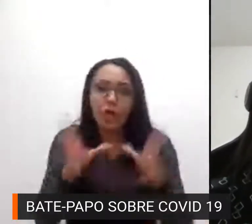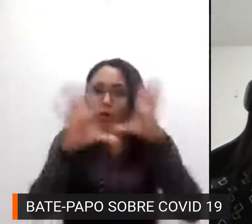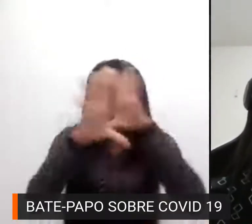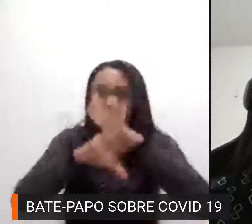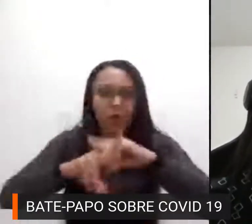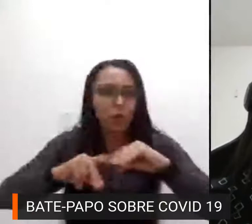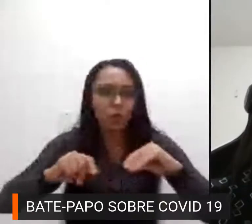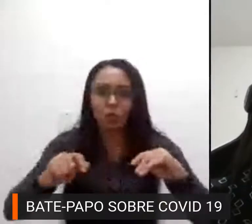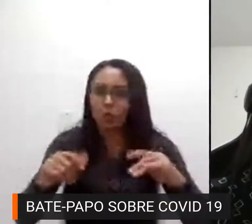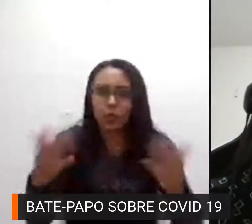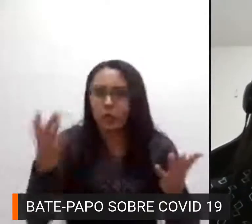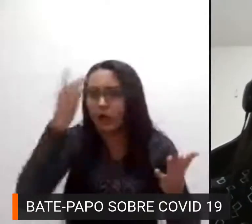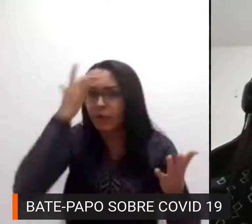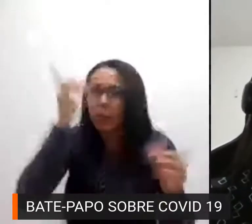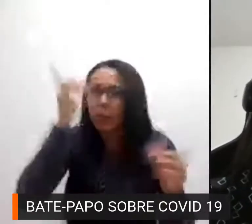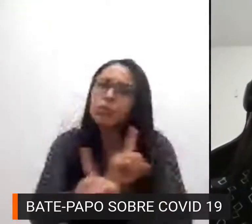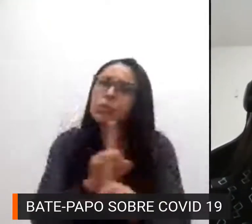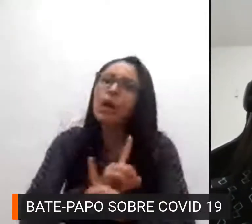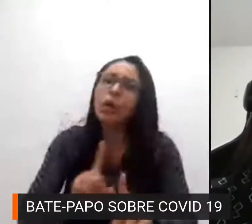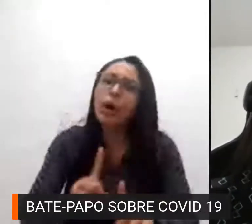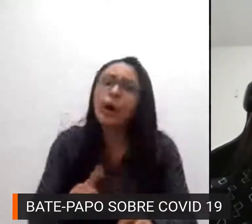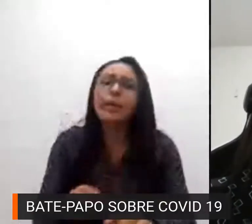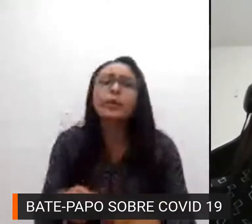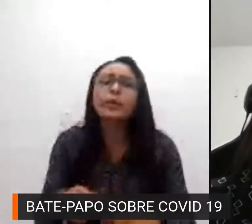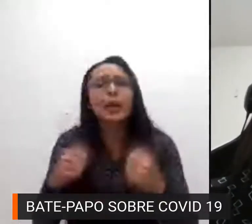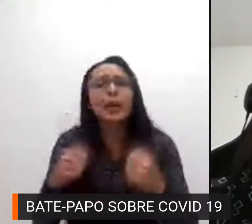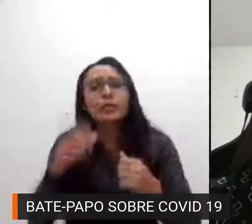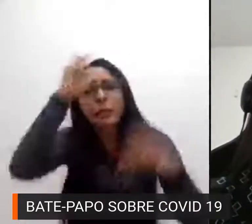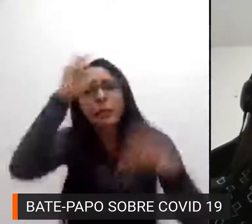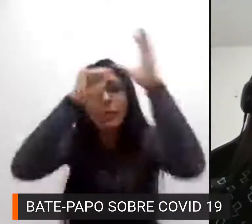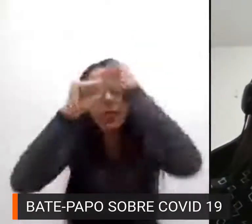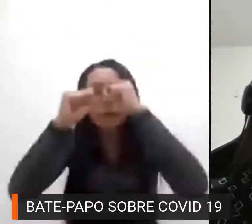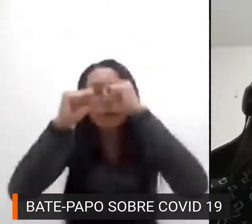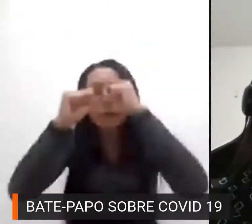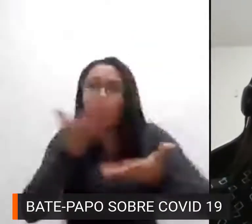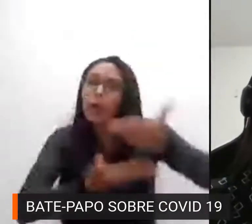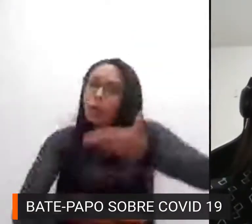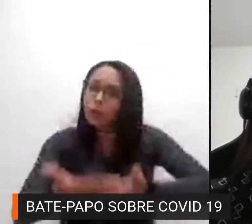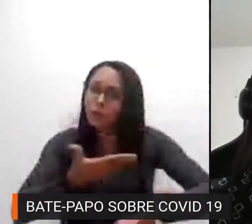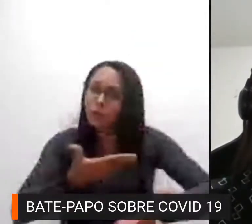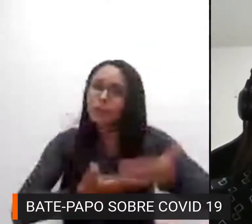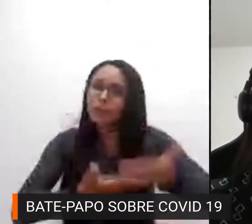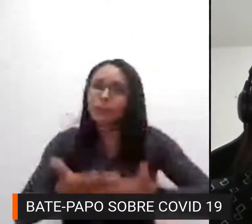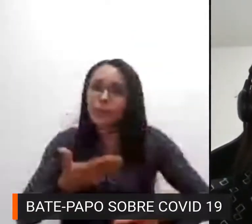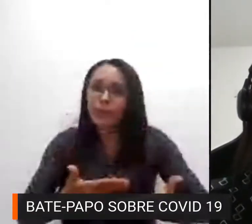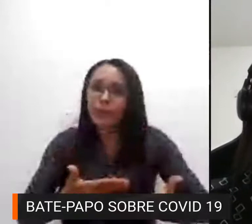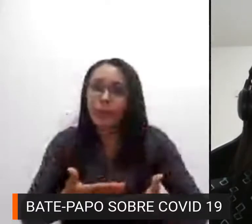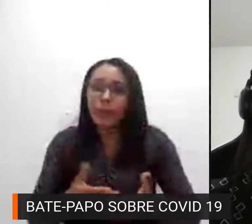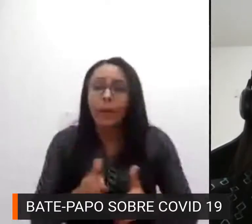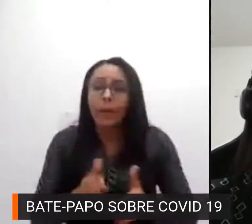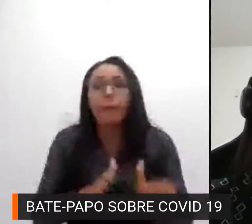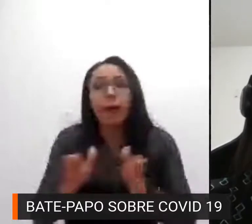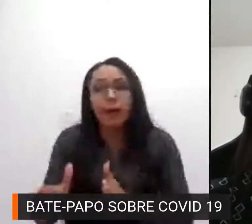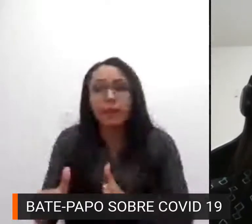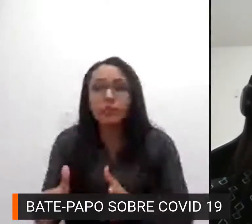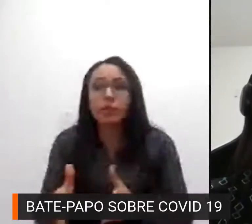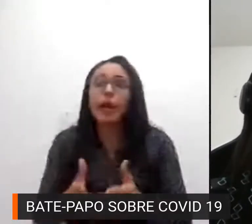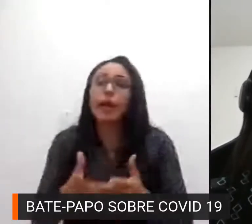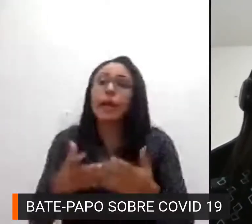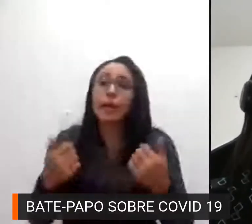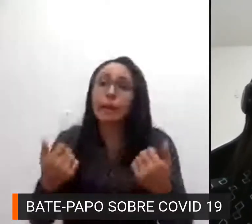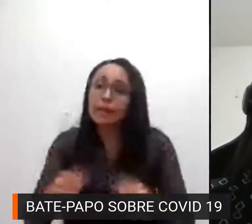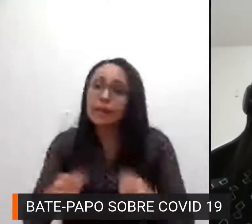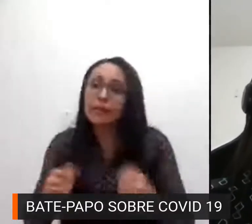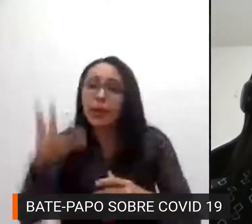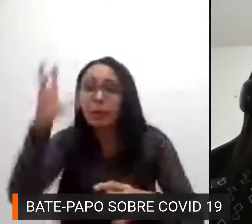nós precisamos conviver com esse vírus, porém, tomando as medidas necessárias para que nós